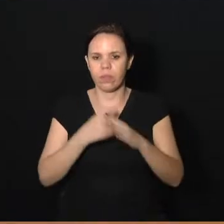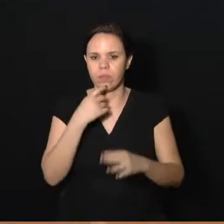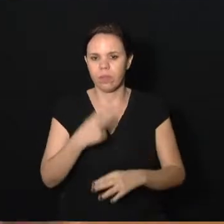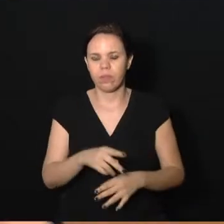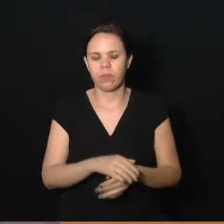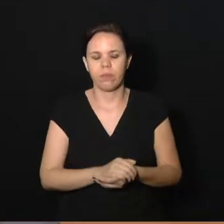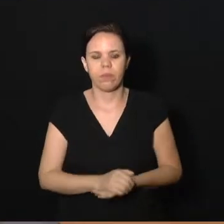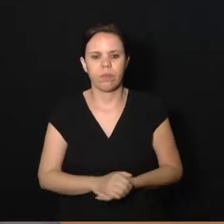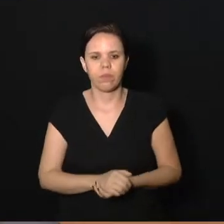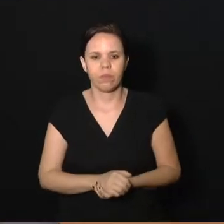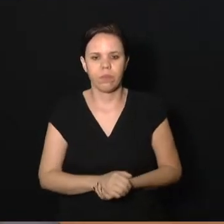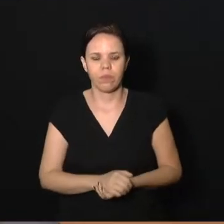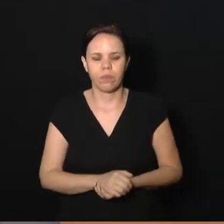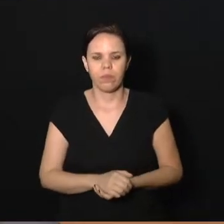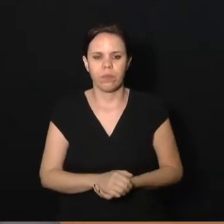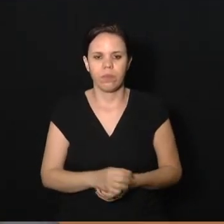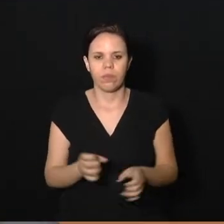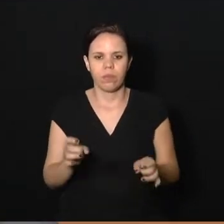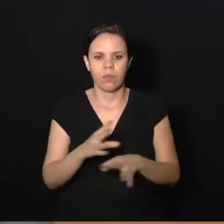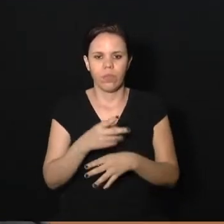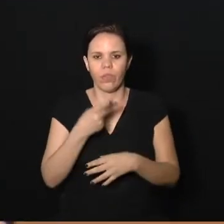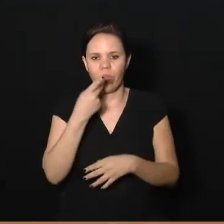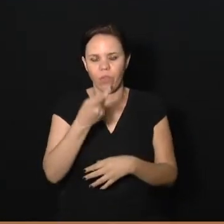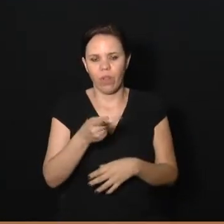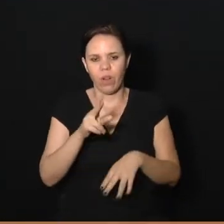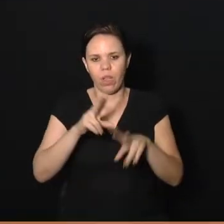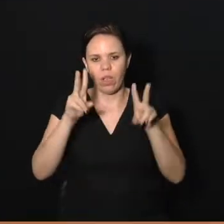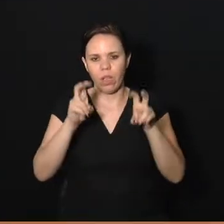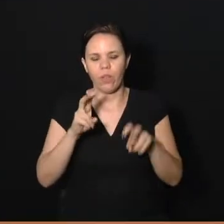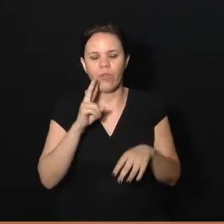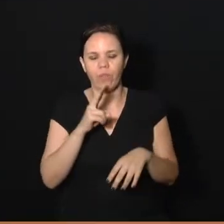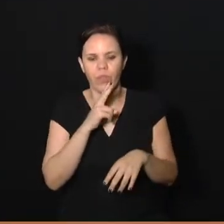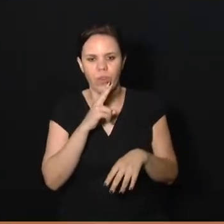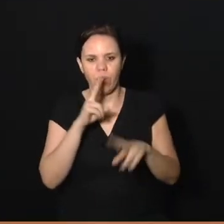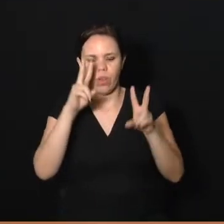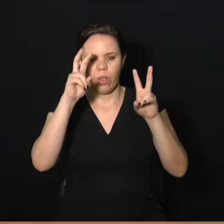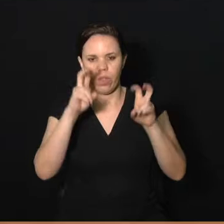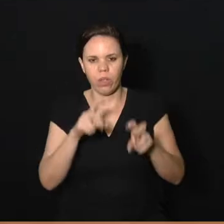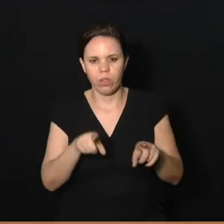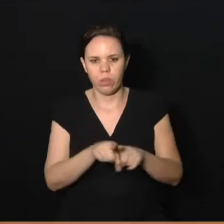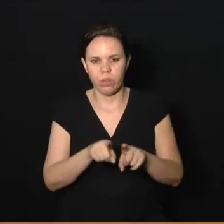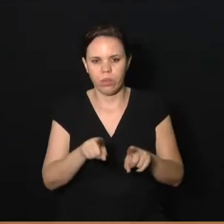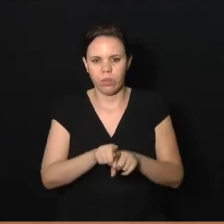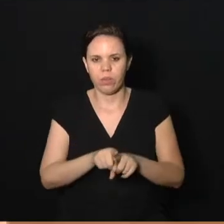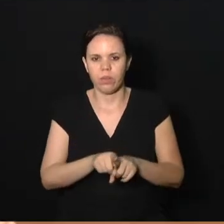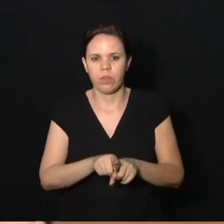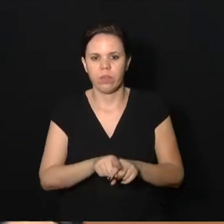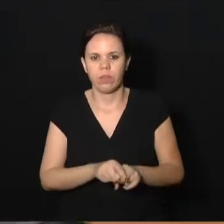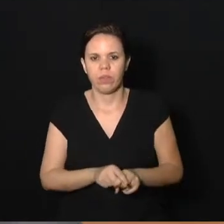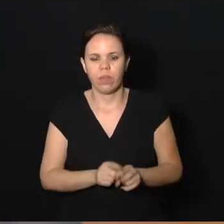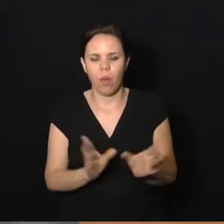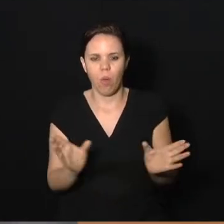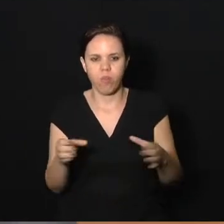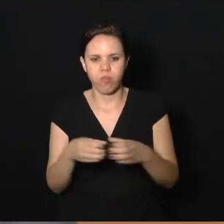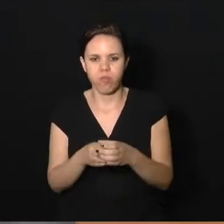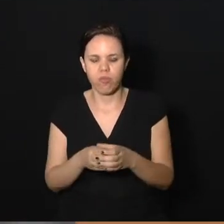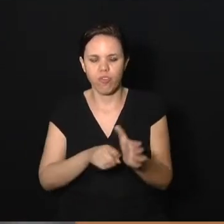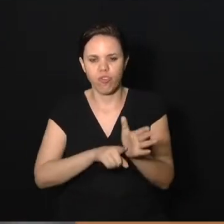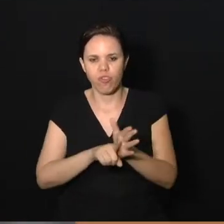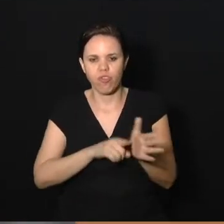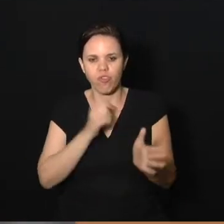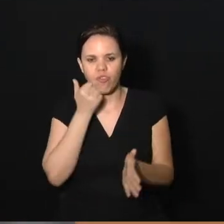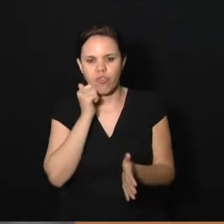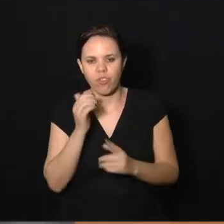e acabei de falar com o Vinícius, nós vamos tratar desse assunto também, colocando talvez a Comissão de Ciência e